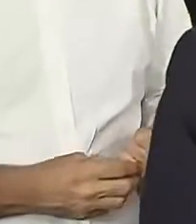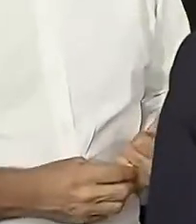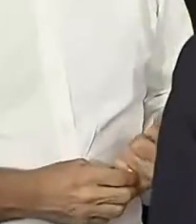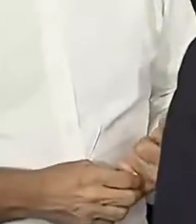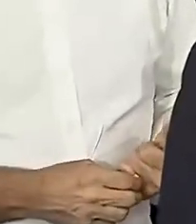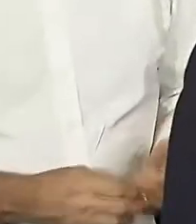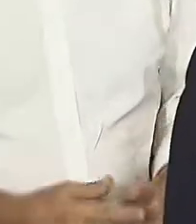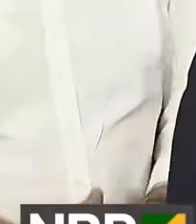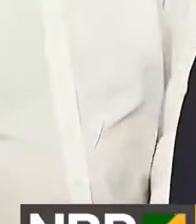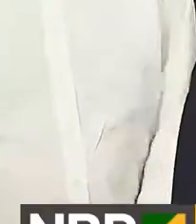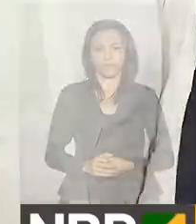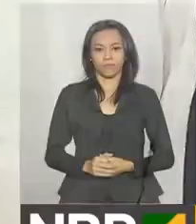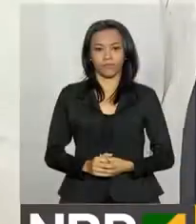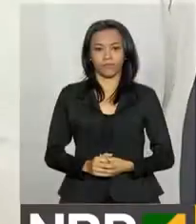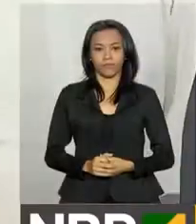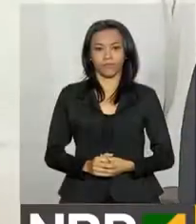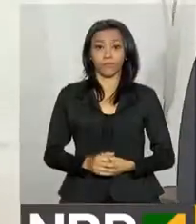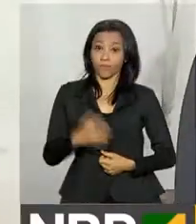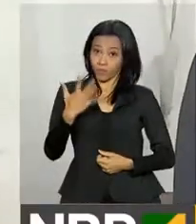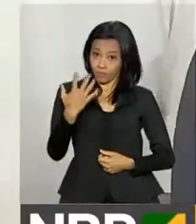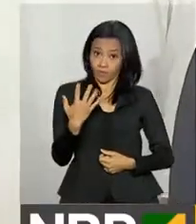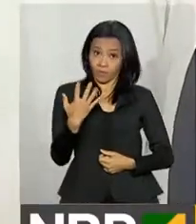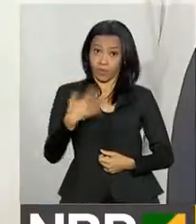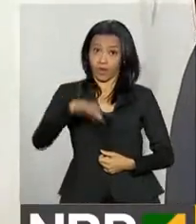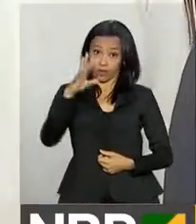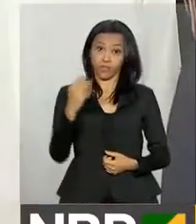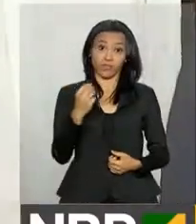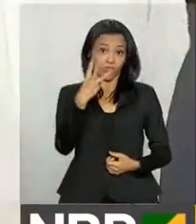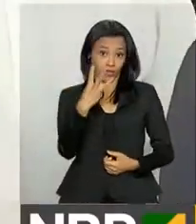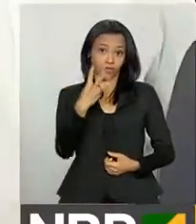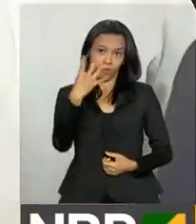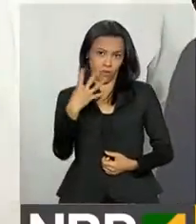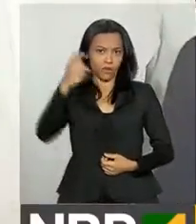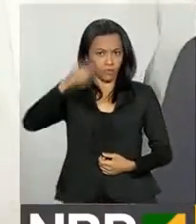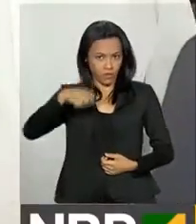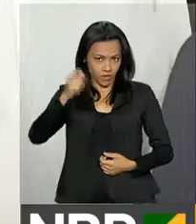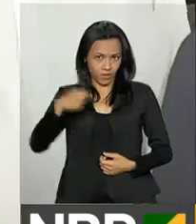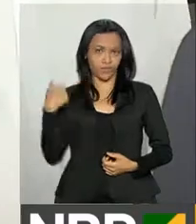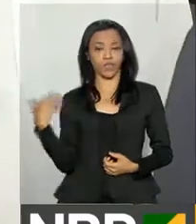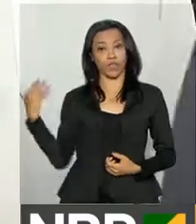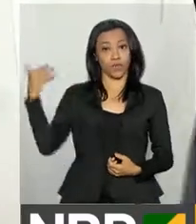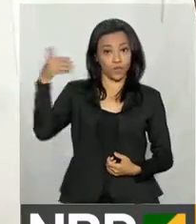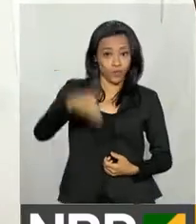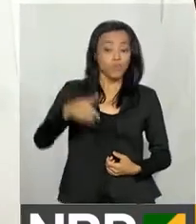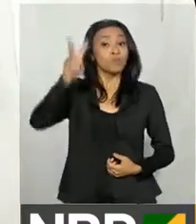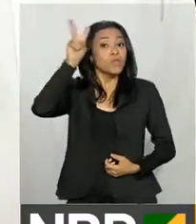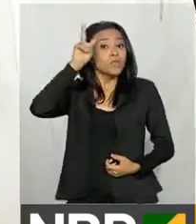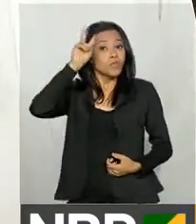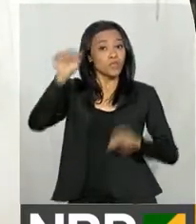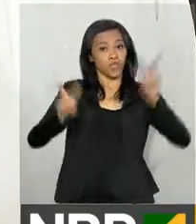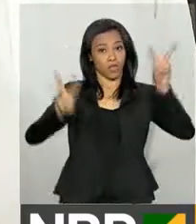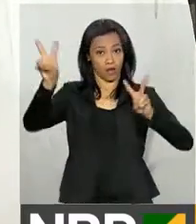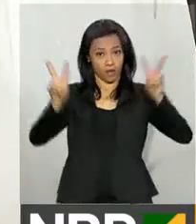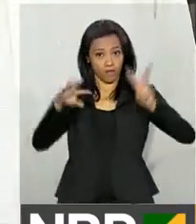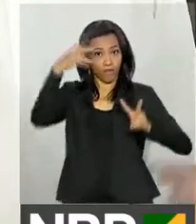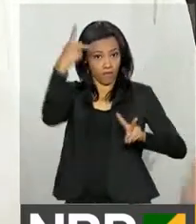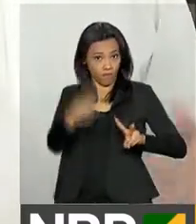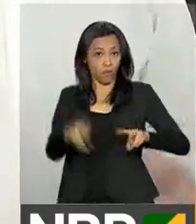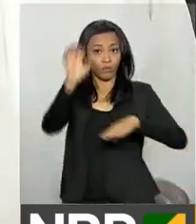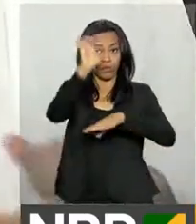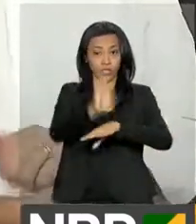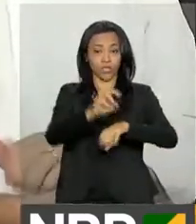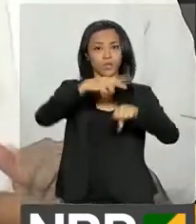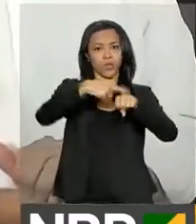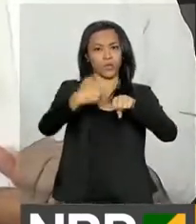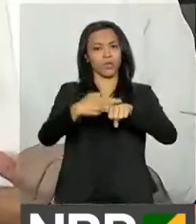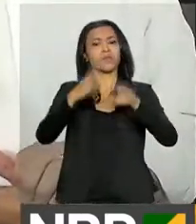Pouco mais de 3 meses atrás, quase 4 meses, eu estive numa segunda-feira de carnaval aqui em Roraima, quando já se